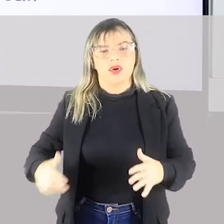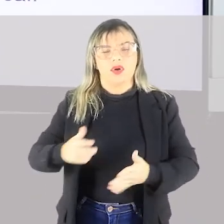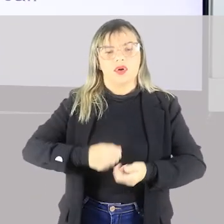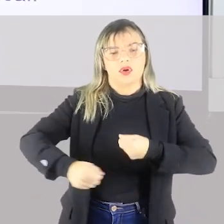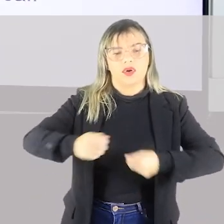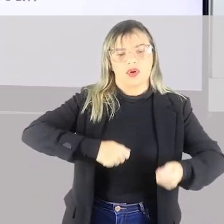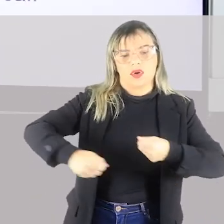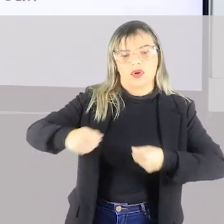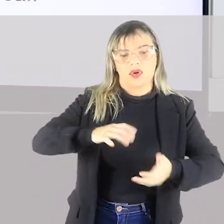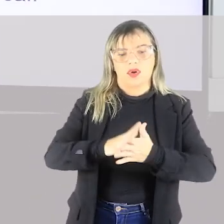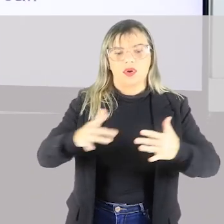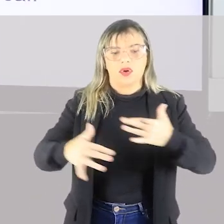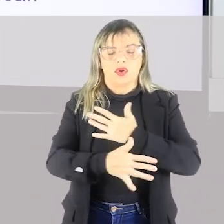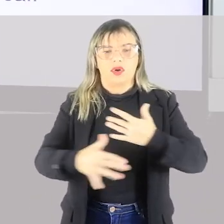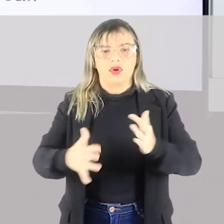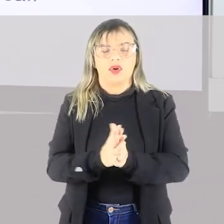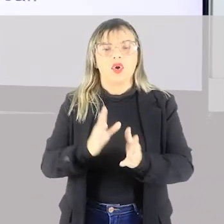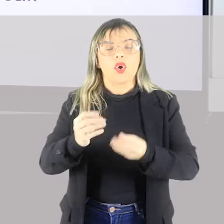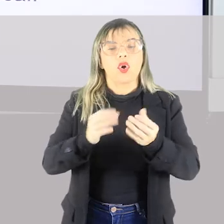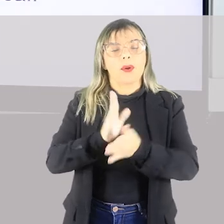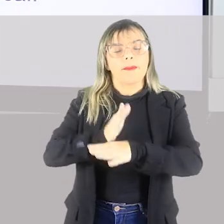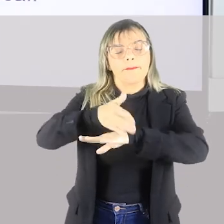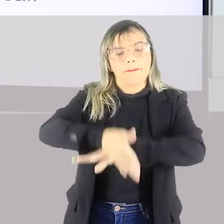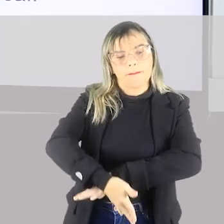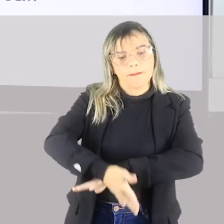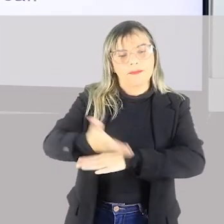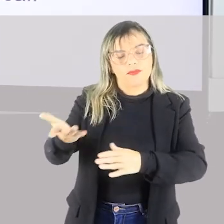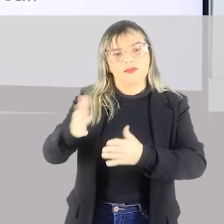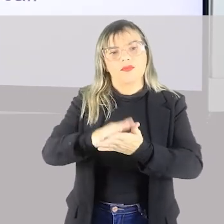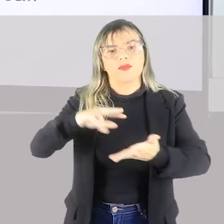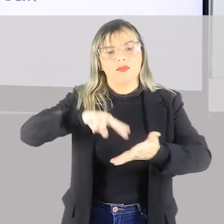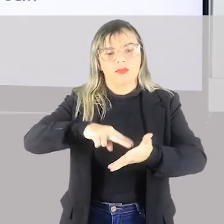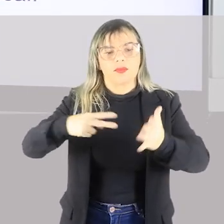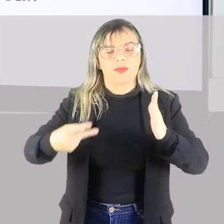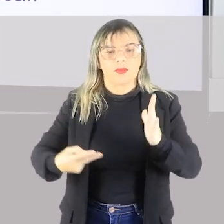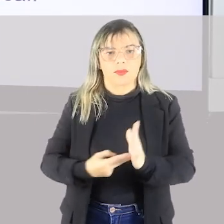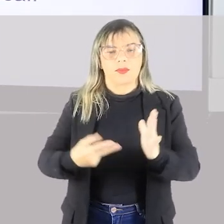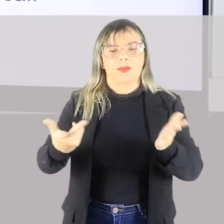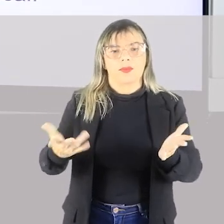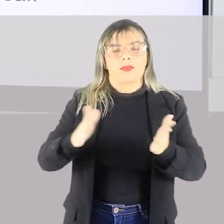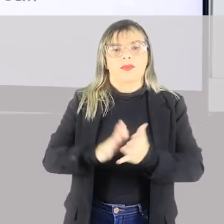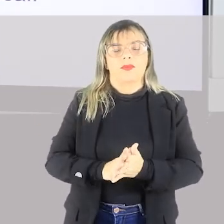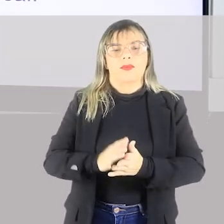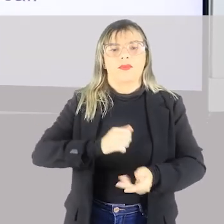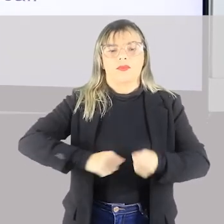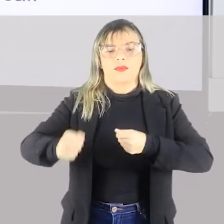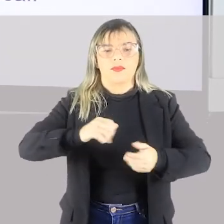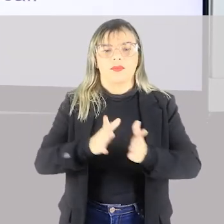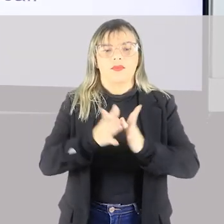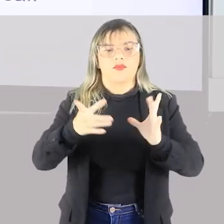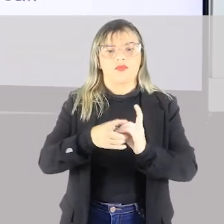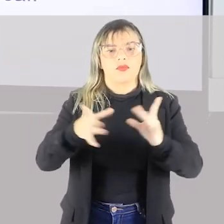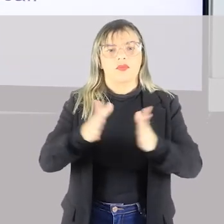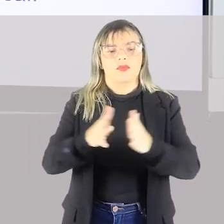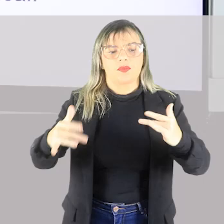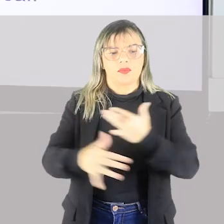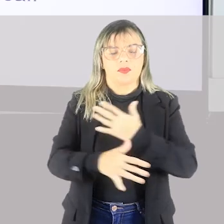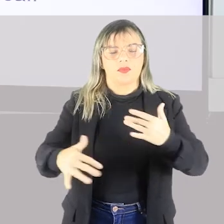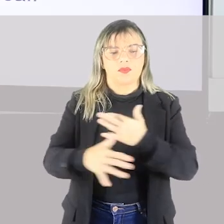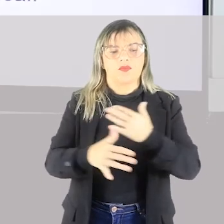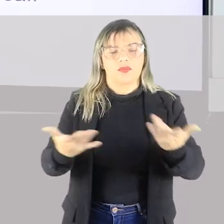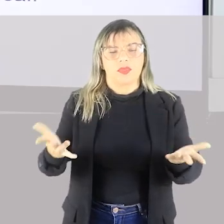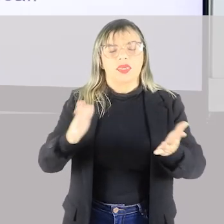a cidade de forma participativa, que é isso que significa a gestão democrática da cidade, e buscar a